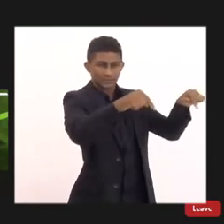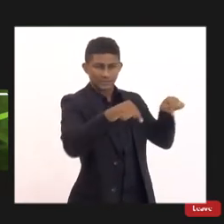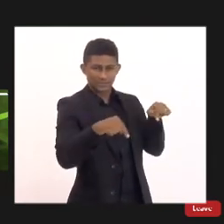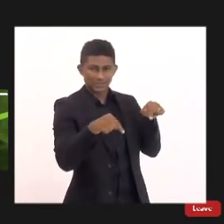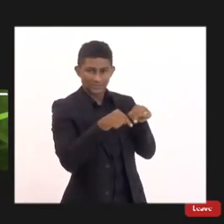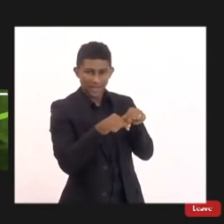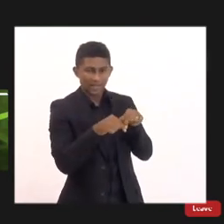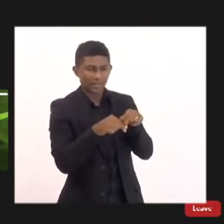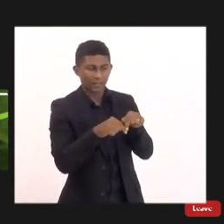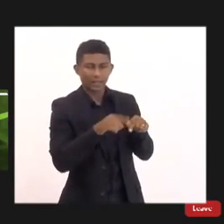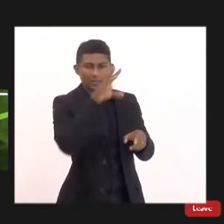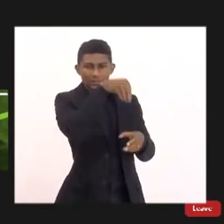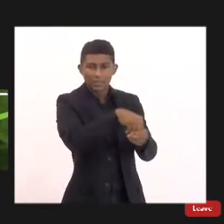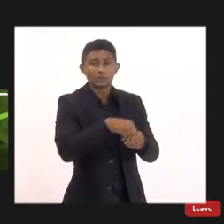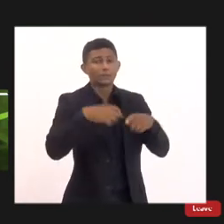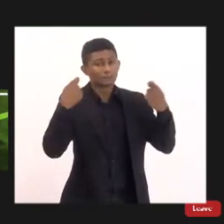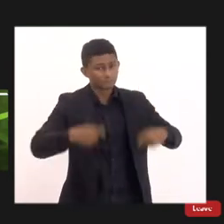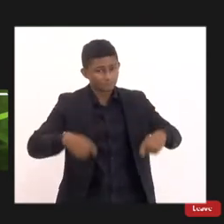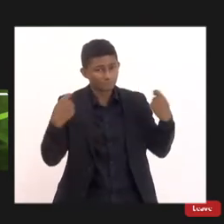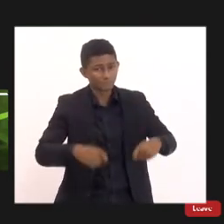com ventilação,